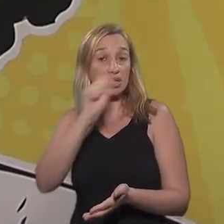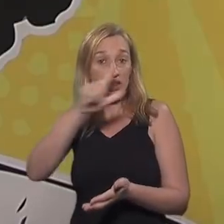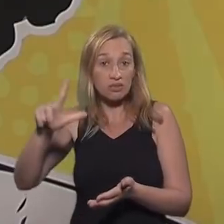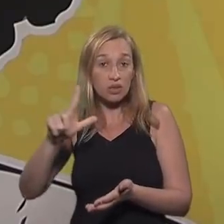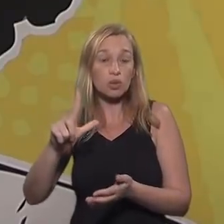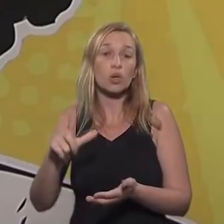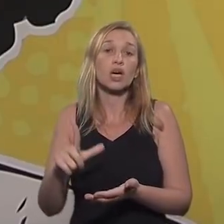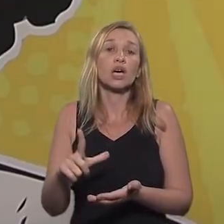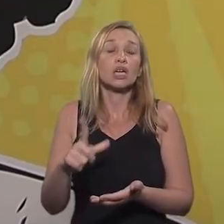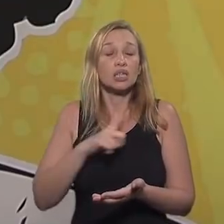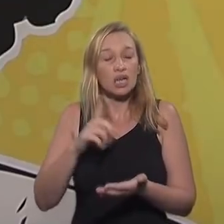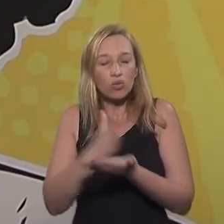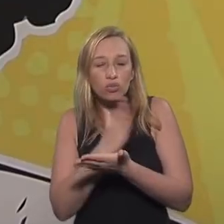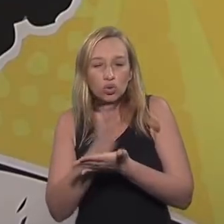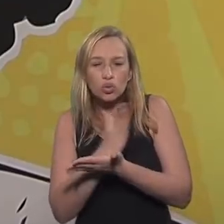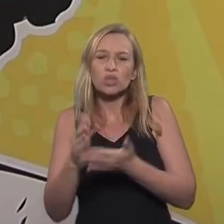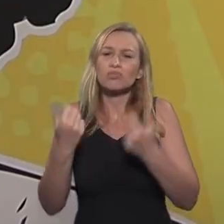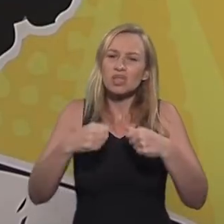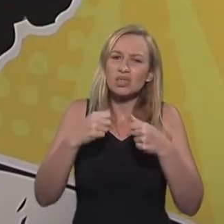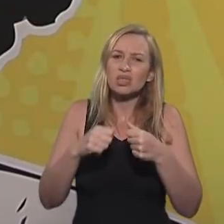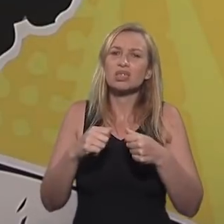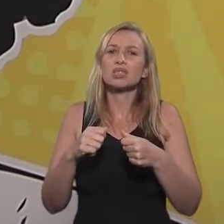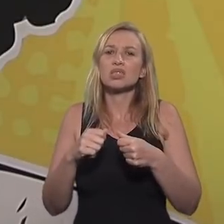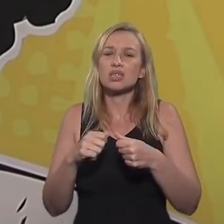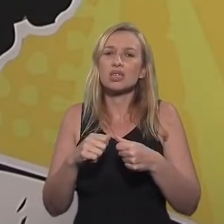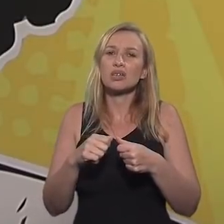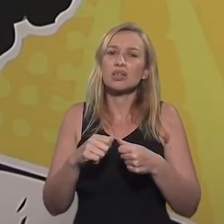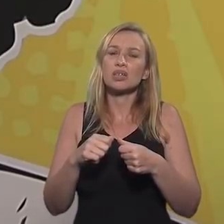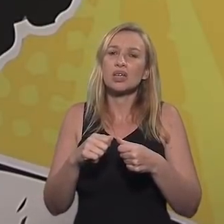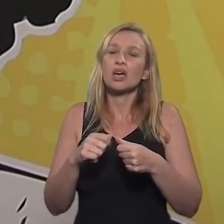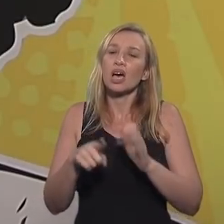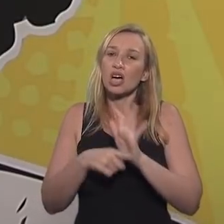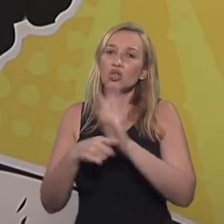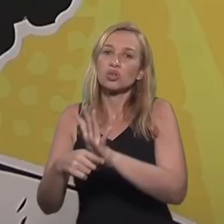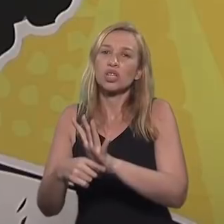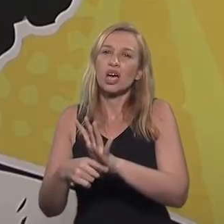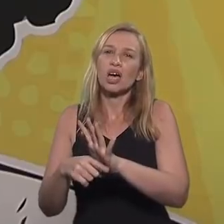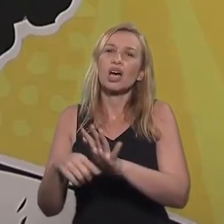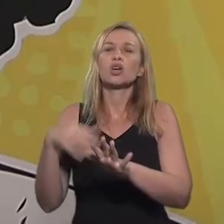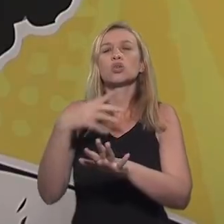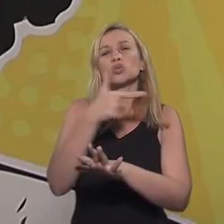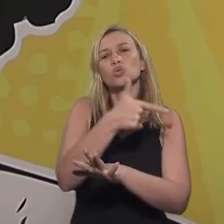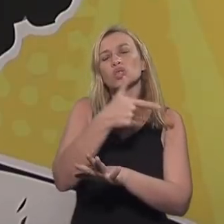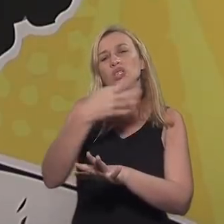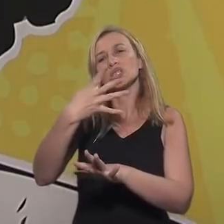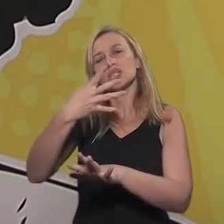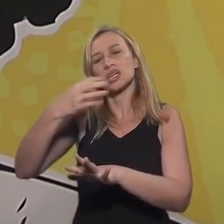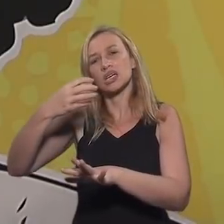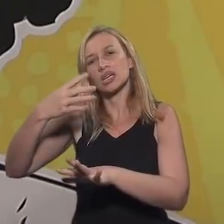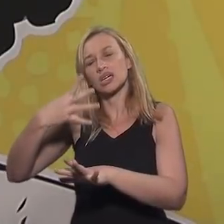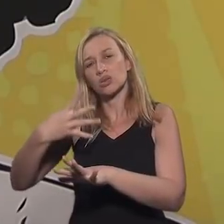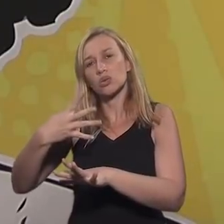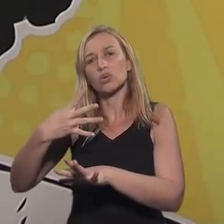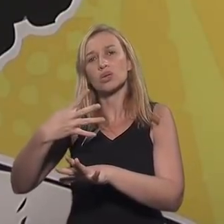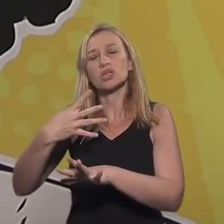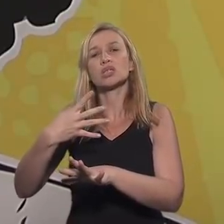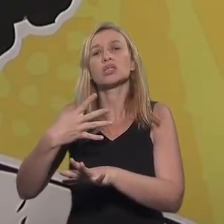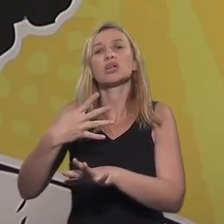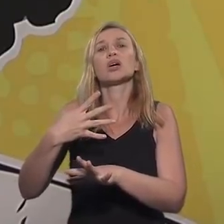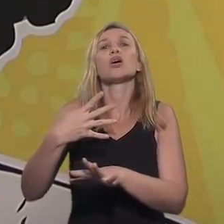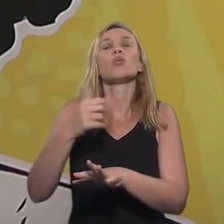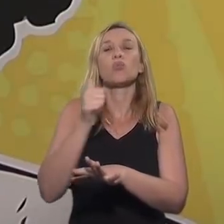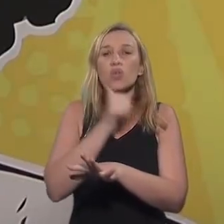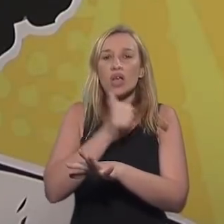da Polícia Civil, tem alguns gargalos, né? Nós já contribuímos com 214